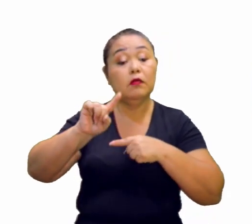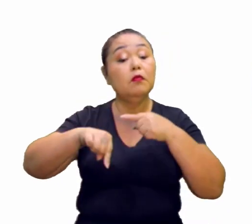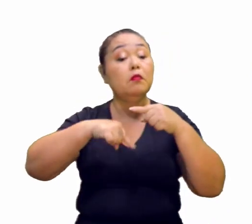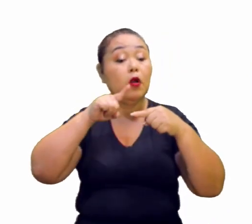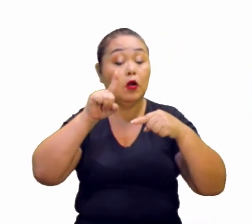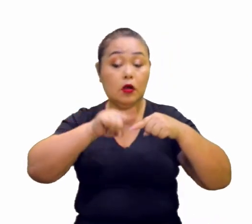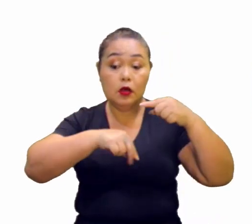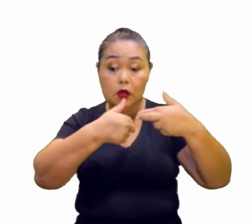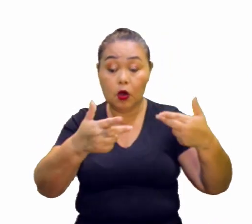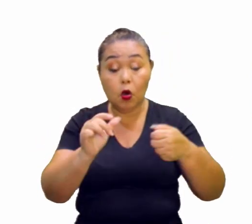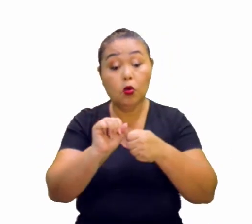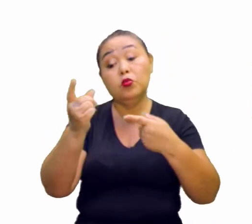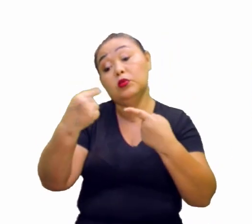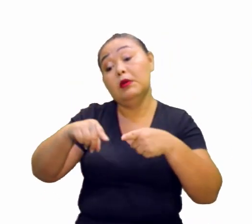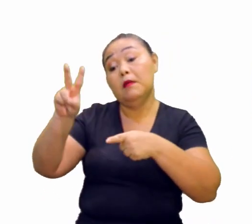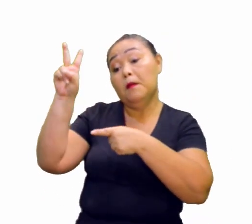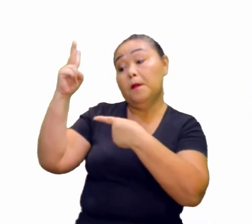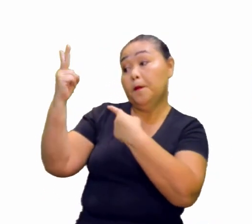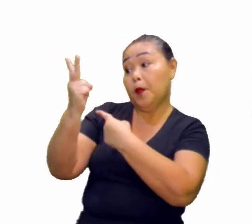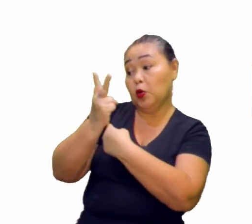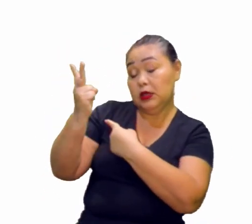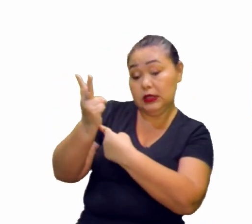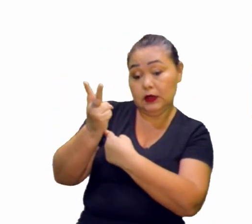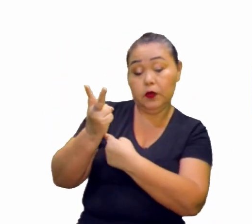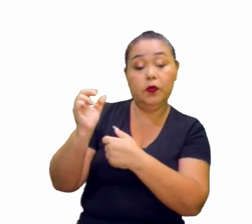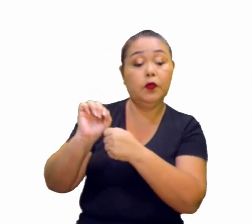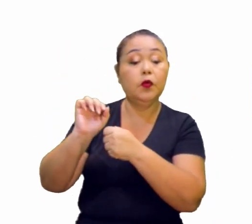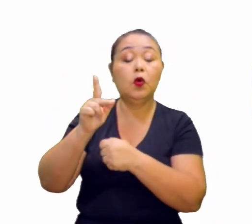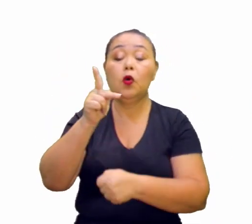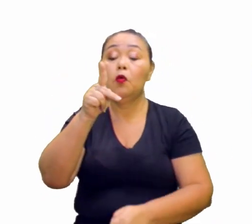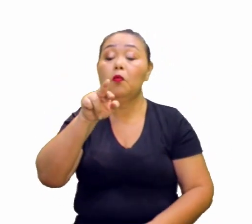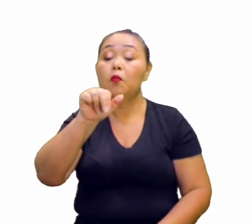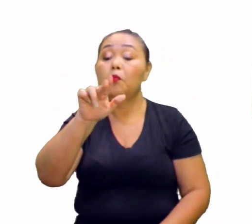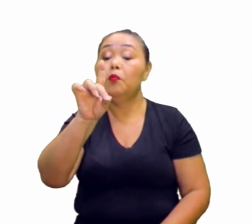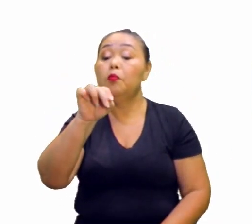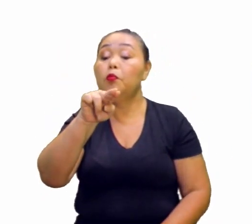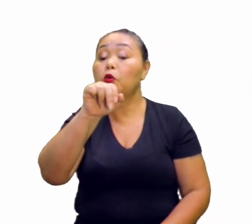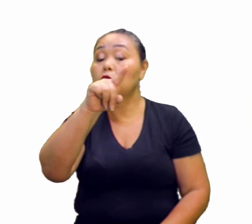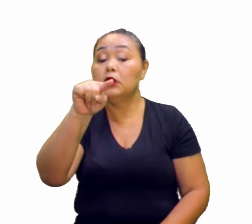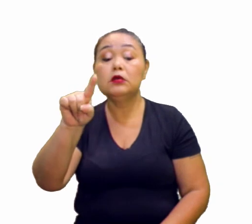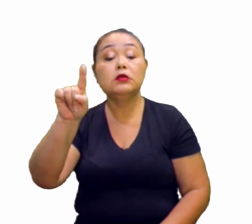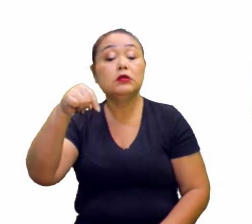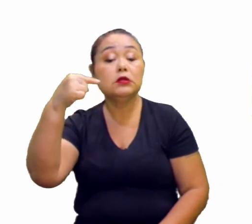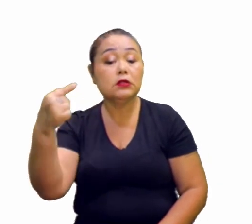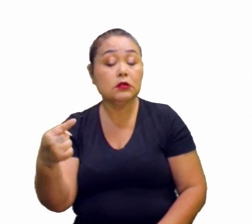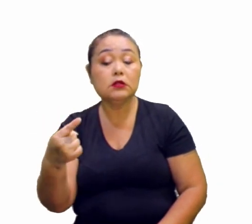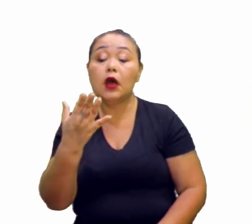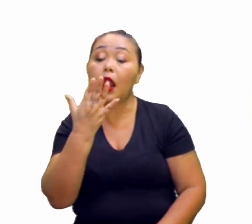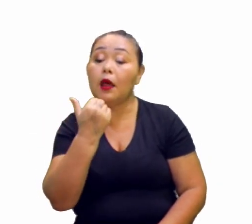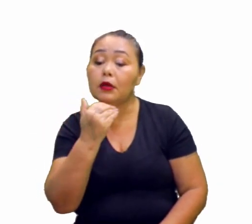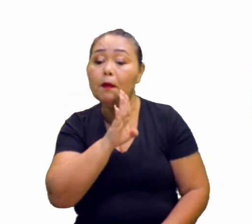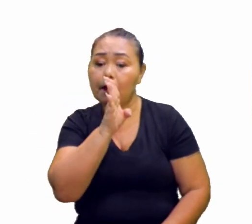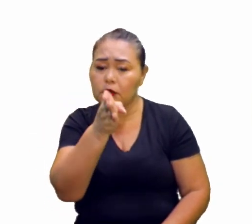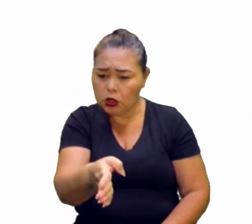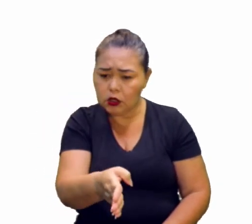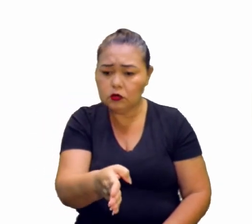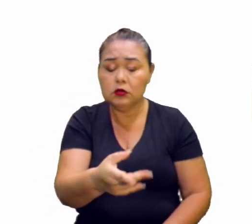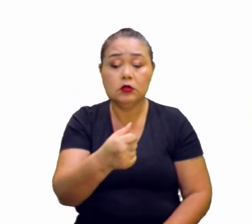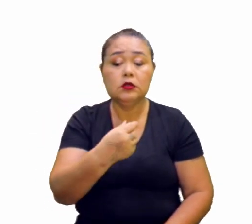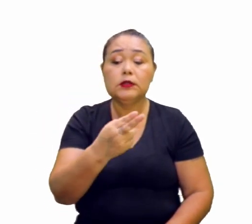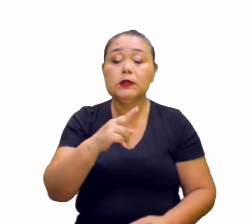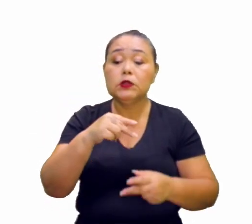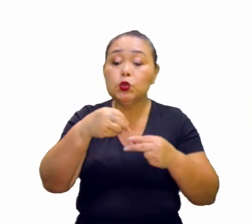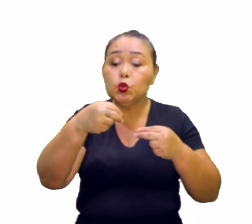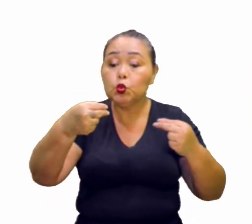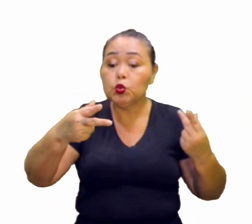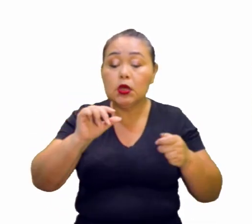ou proteção. Então, aqueles de produção são que vão ser oriundos da produção de alimentos diretamente, ou de fibras, ou